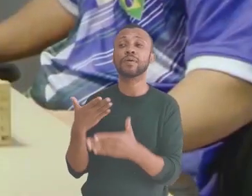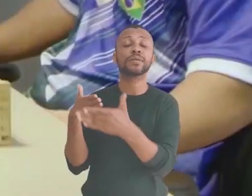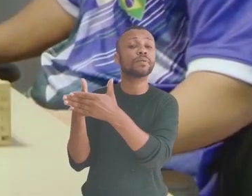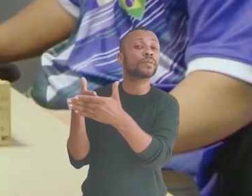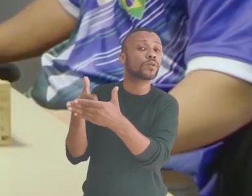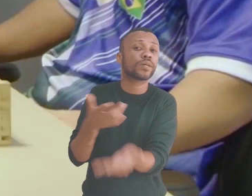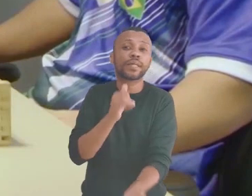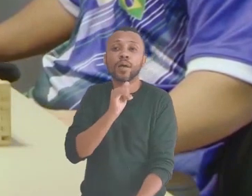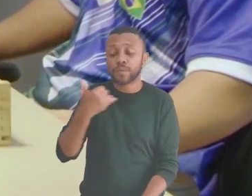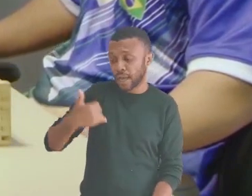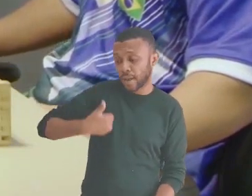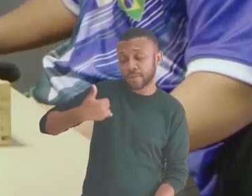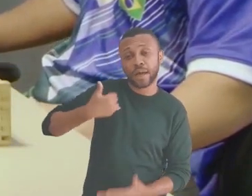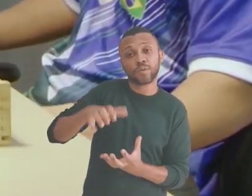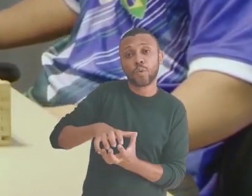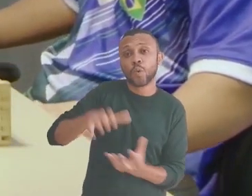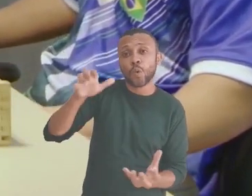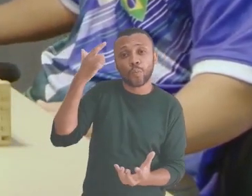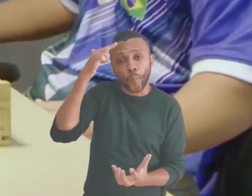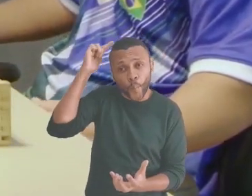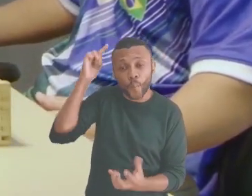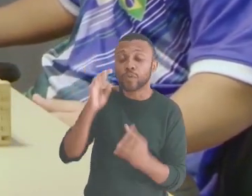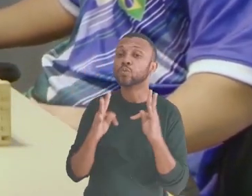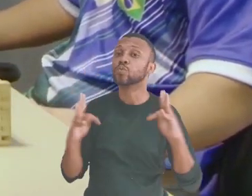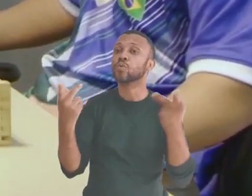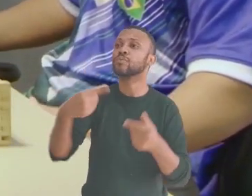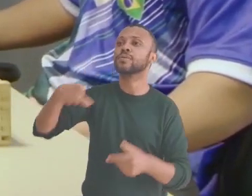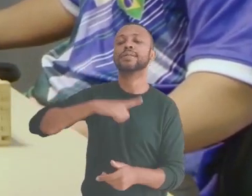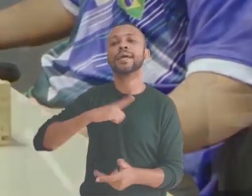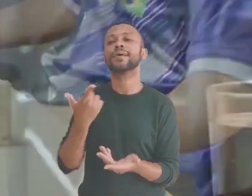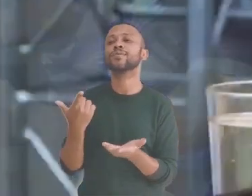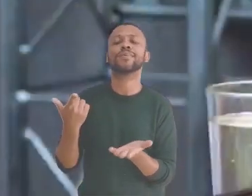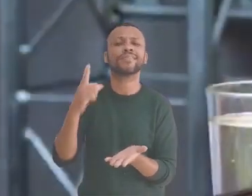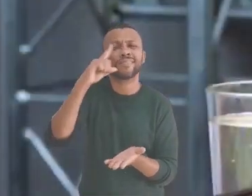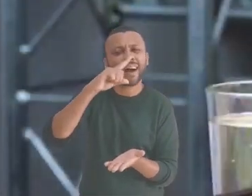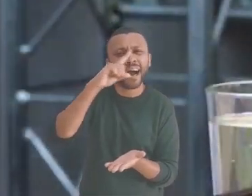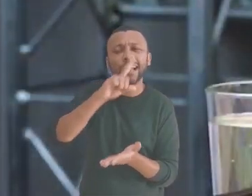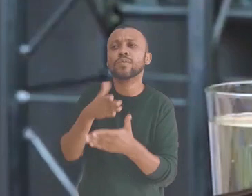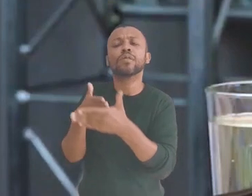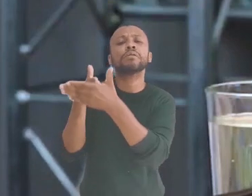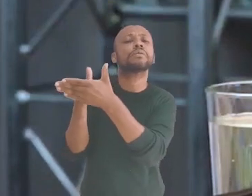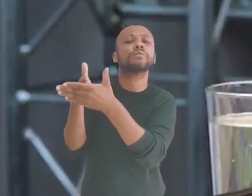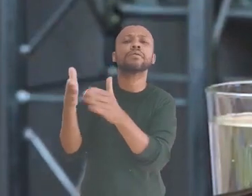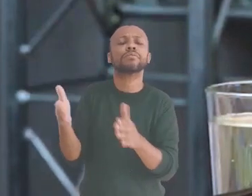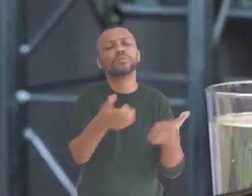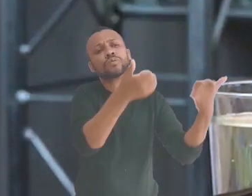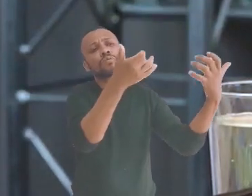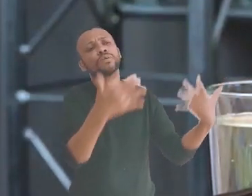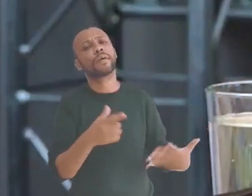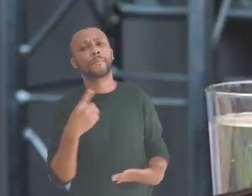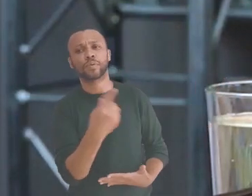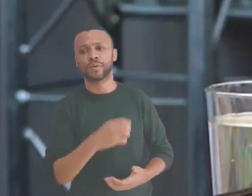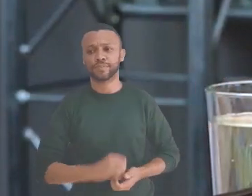sou limitado pelo fato de ser... Todo mundo tem suas limitações. Fala pra gente. Então, eu sou a única